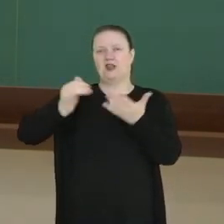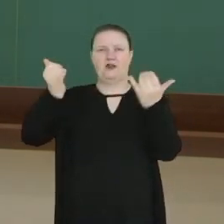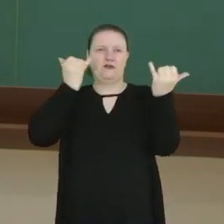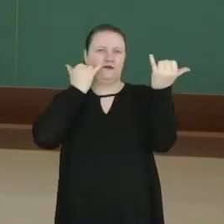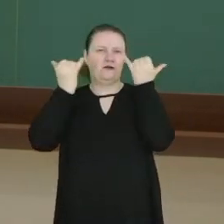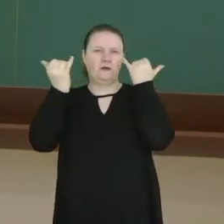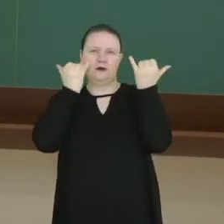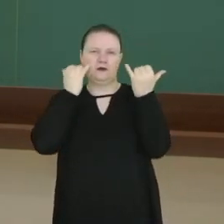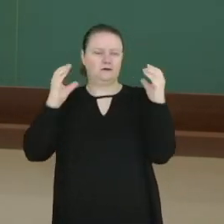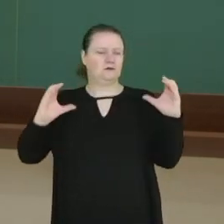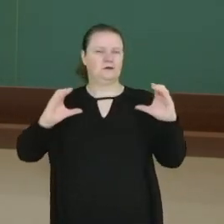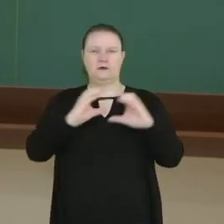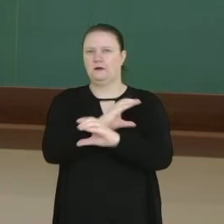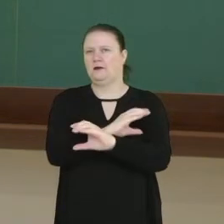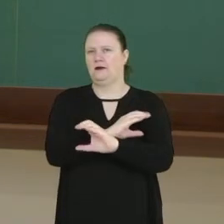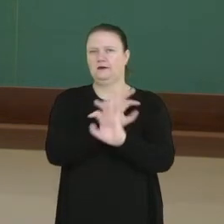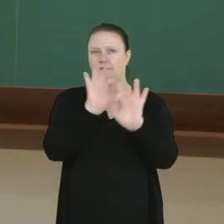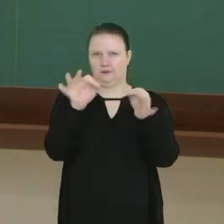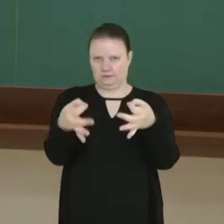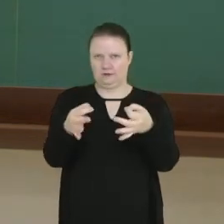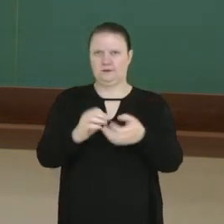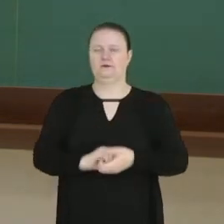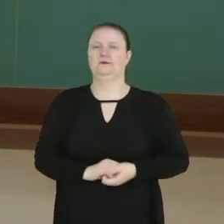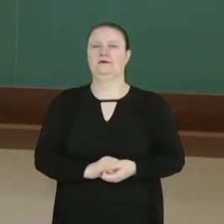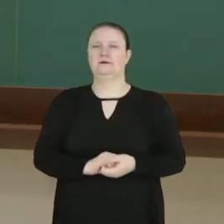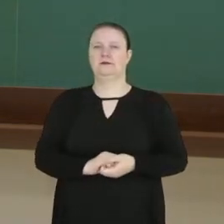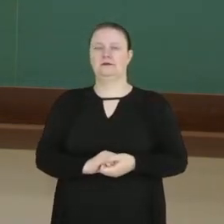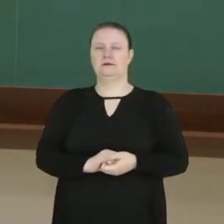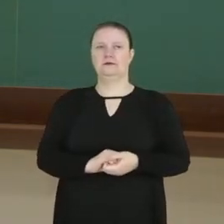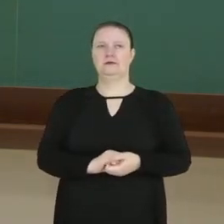modo completo, beleza?